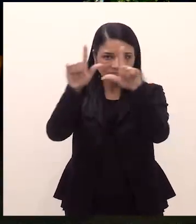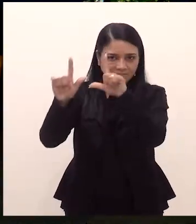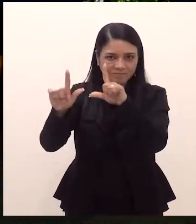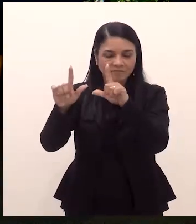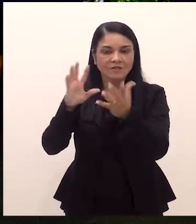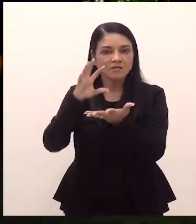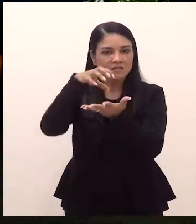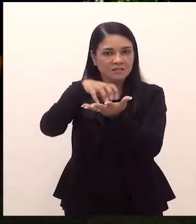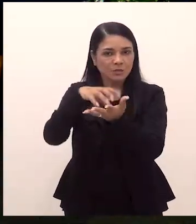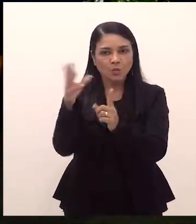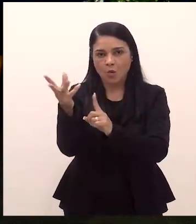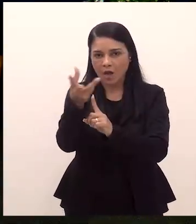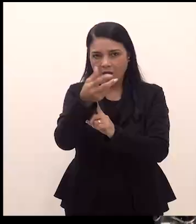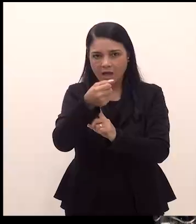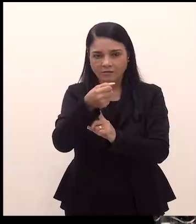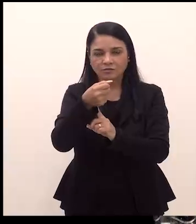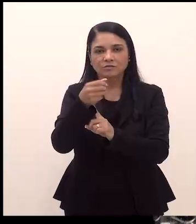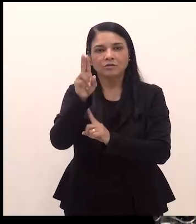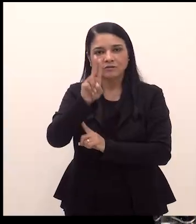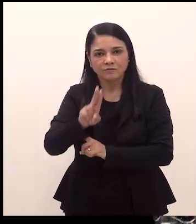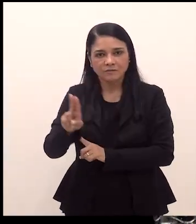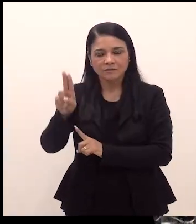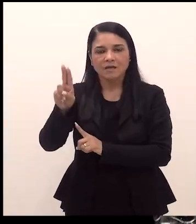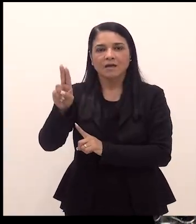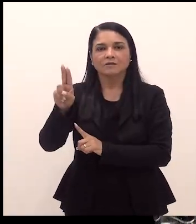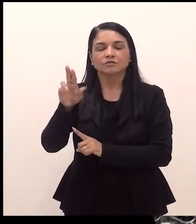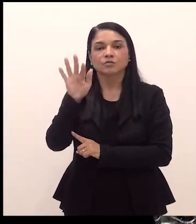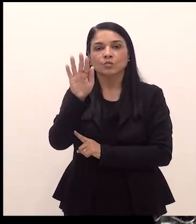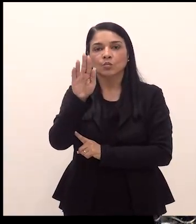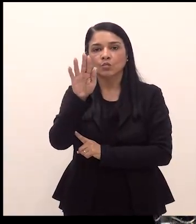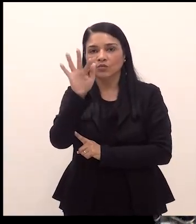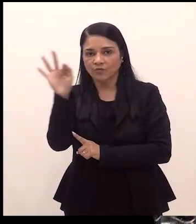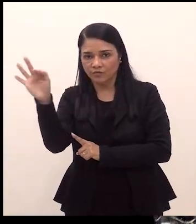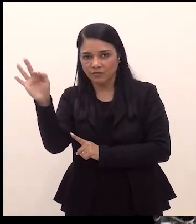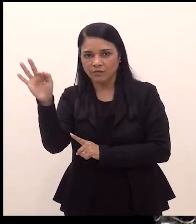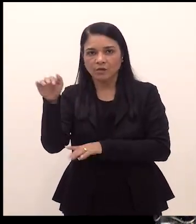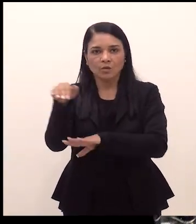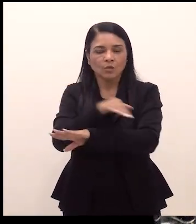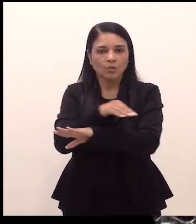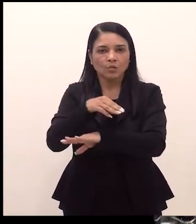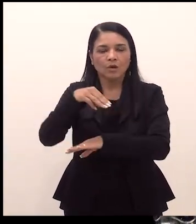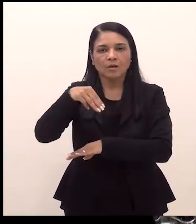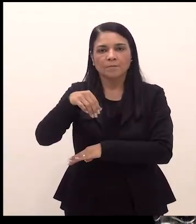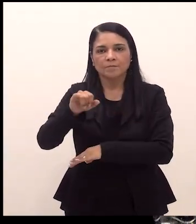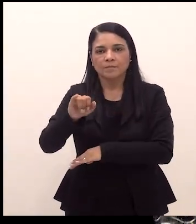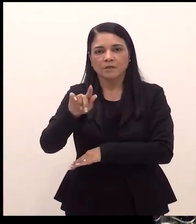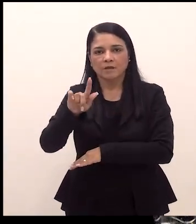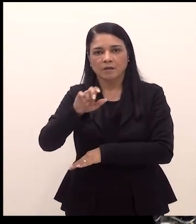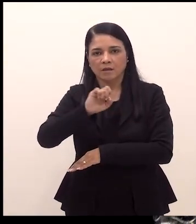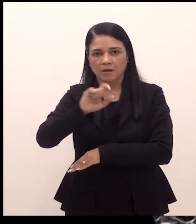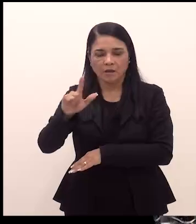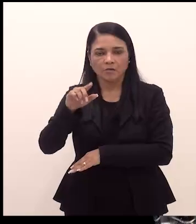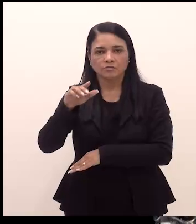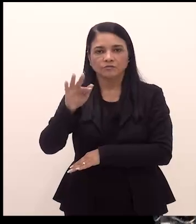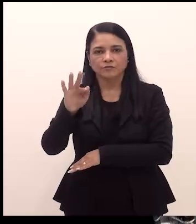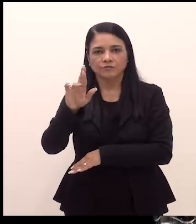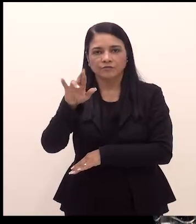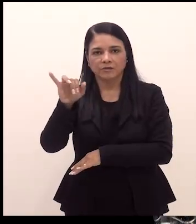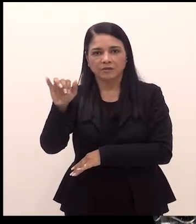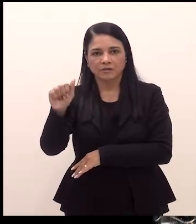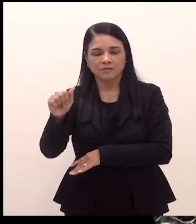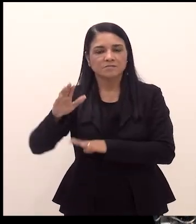dias, horários. A exposição está no Centro de Artes, na Universidade Federal Fluminense, em Niterói, na Rua Miguel